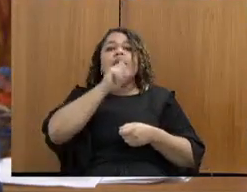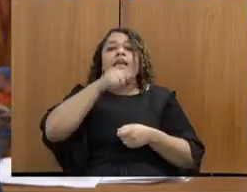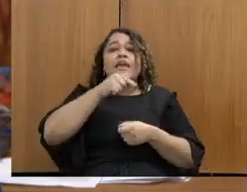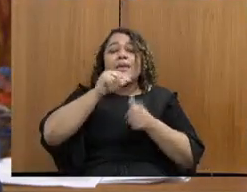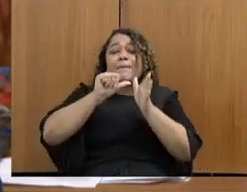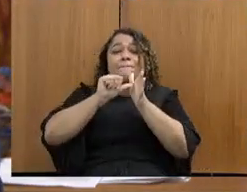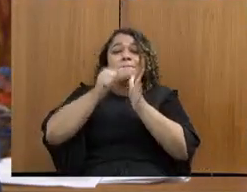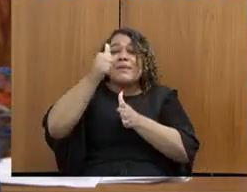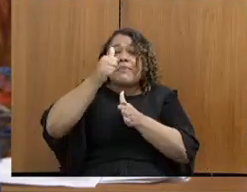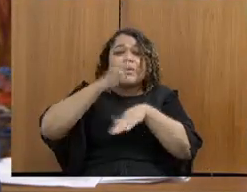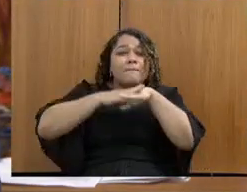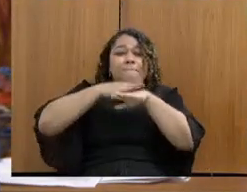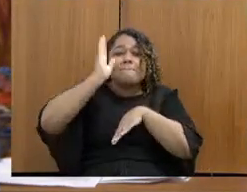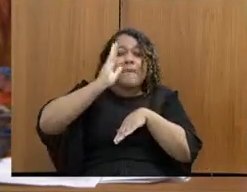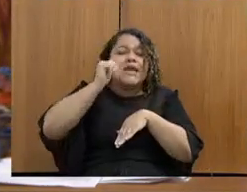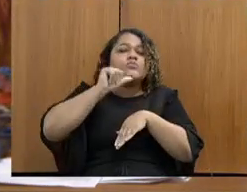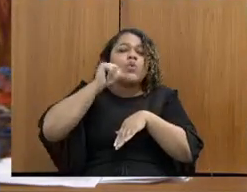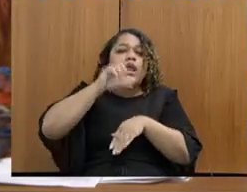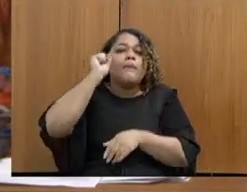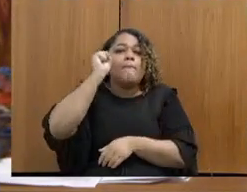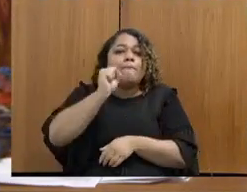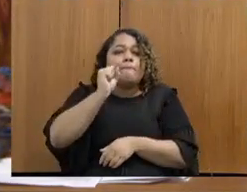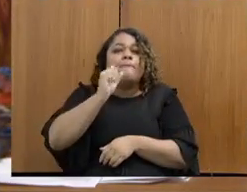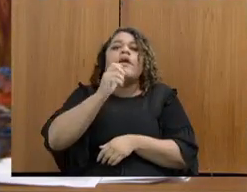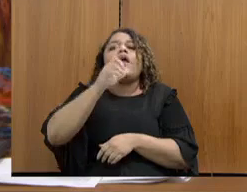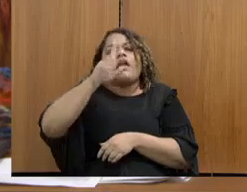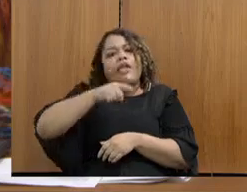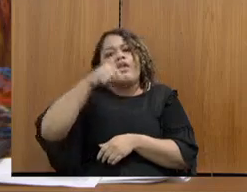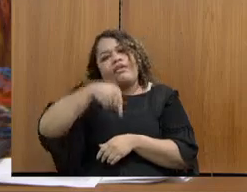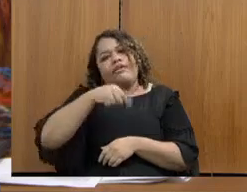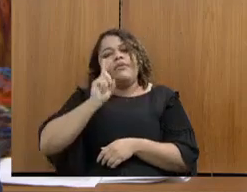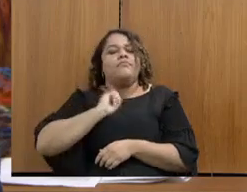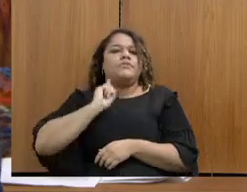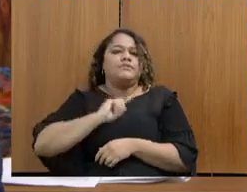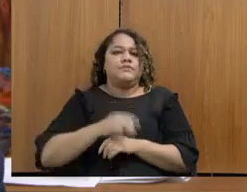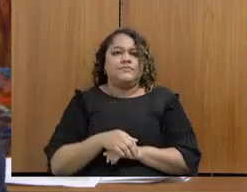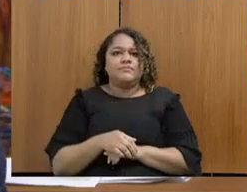polícia né de Doutor Carolina bechellani Fernanda